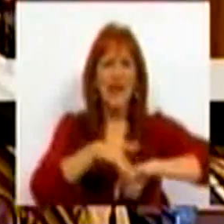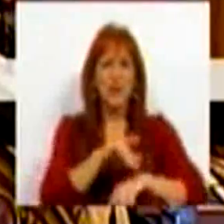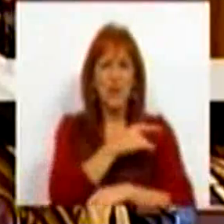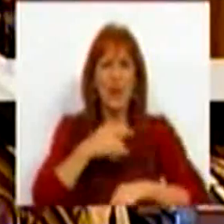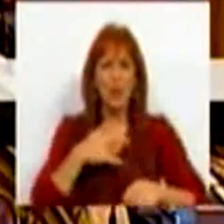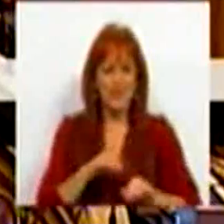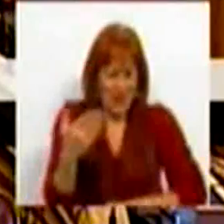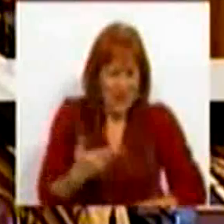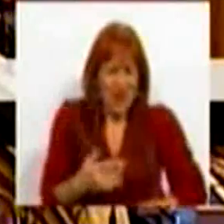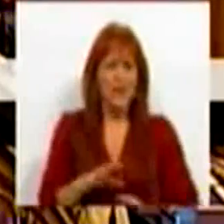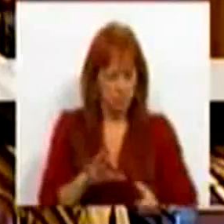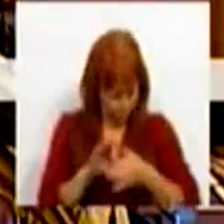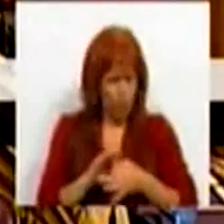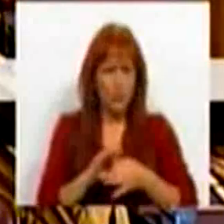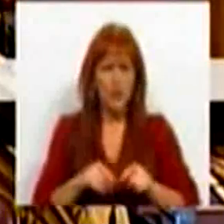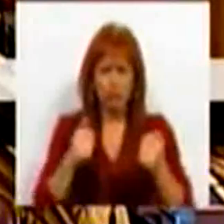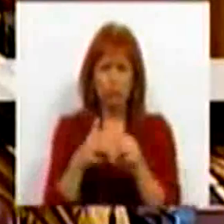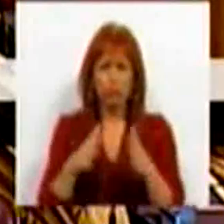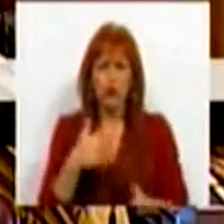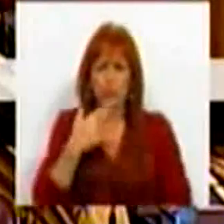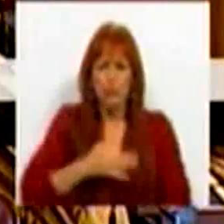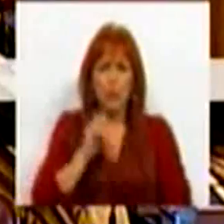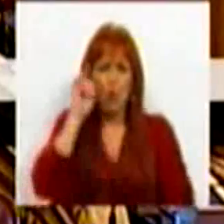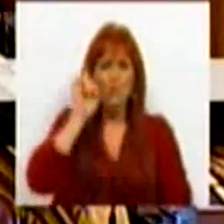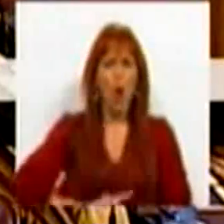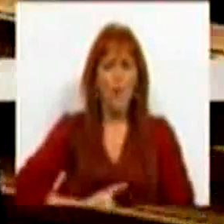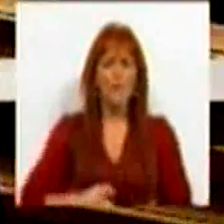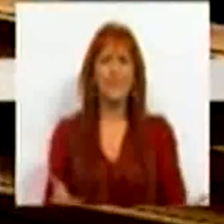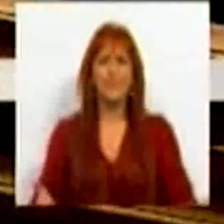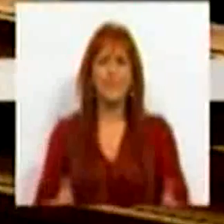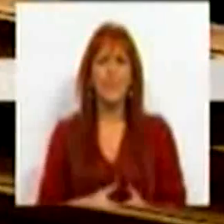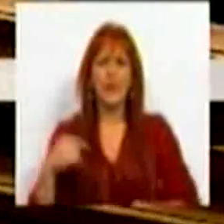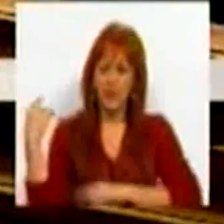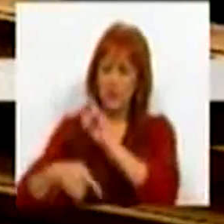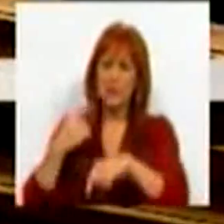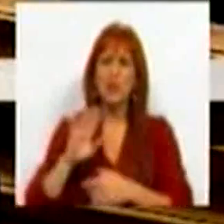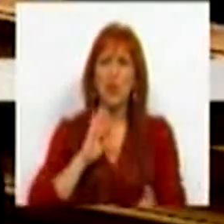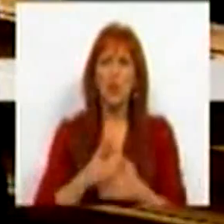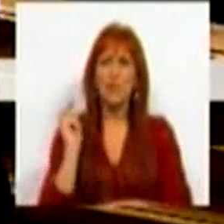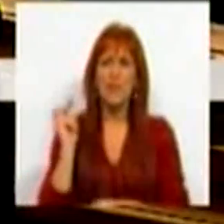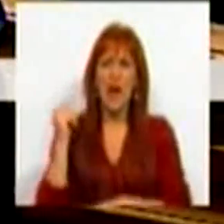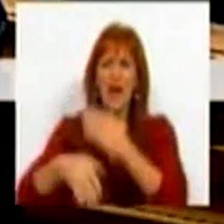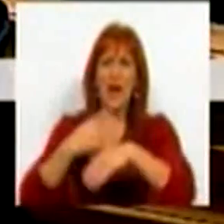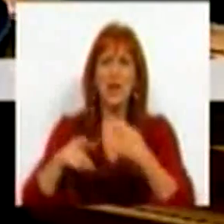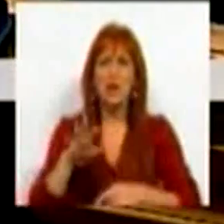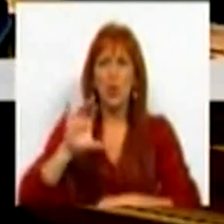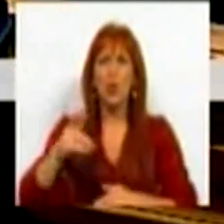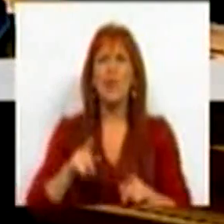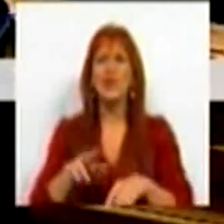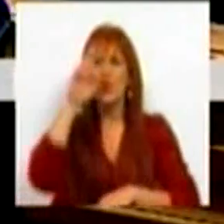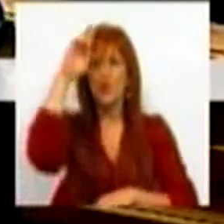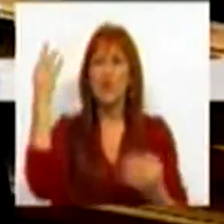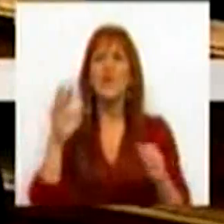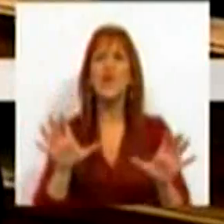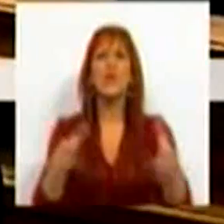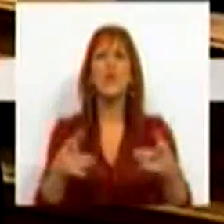saúde como um direito inalienável de todas e de todos os cidadãos. Ao longo das últimas décadas, o país fez um